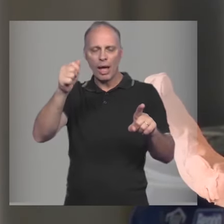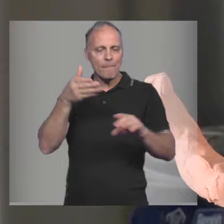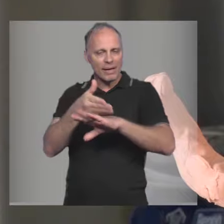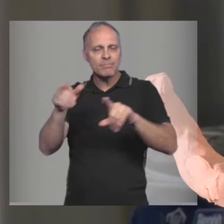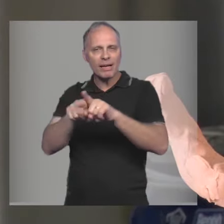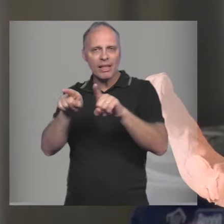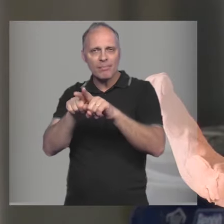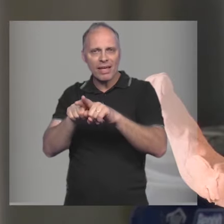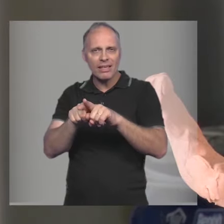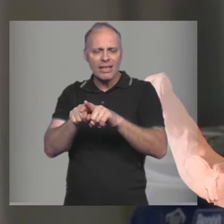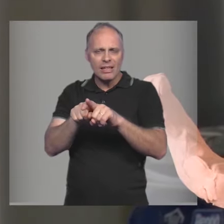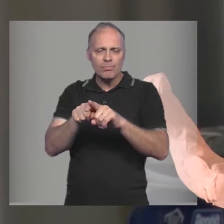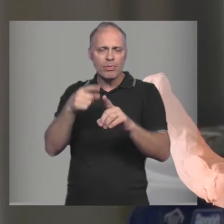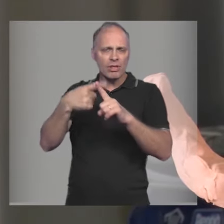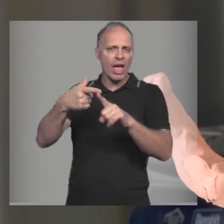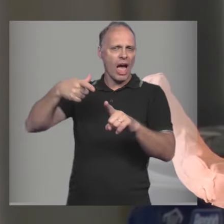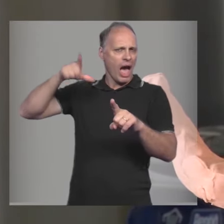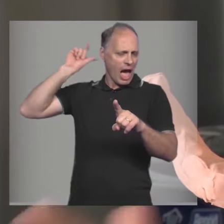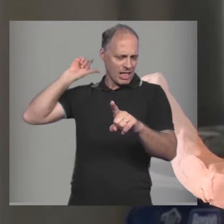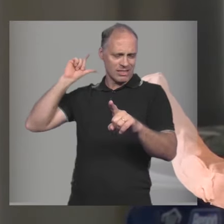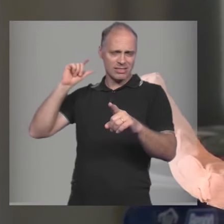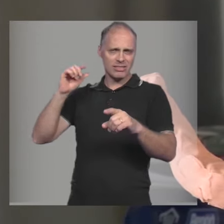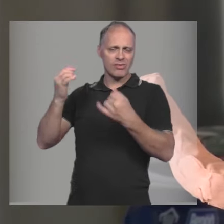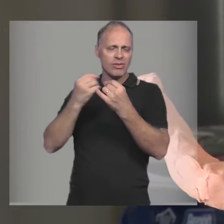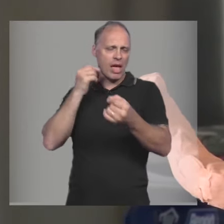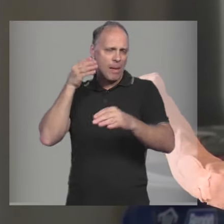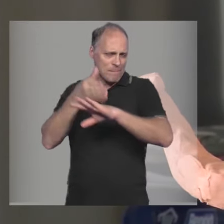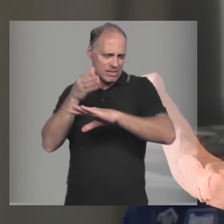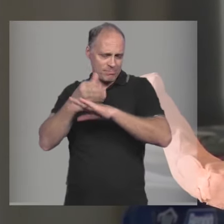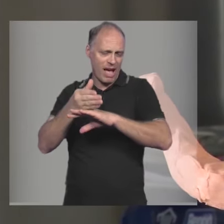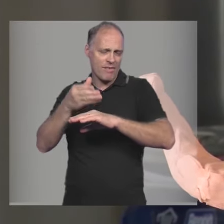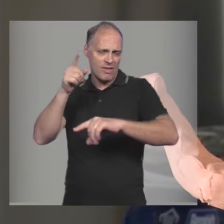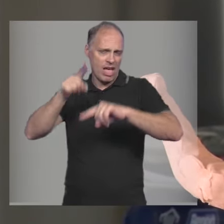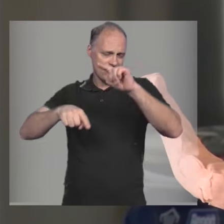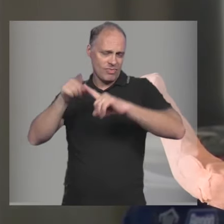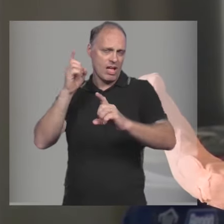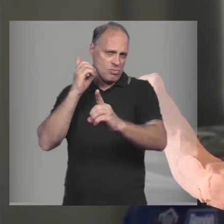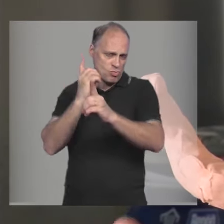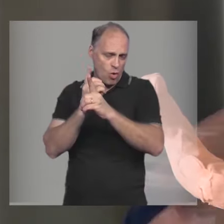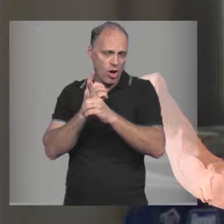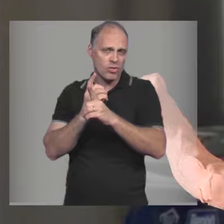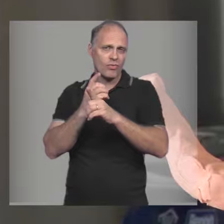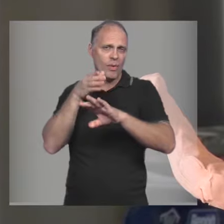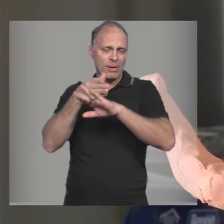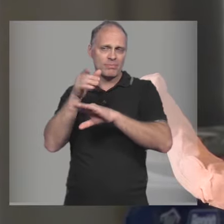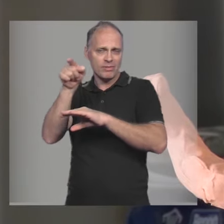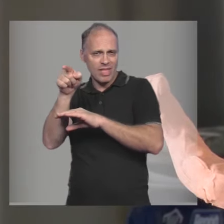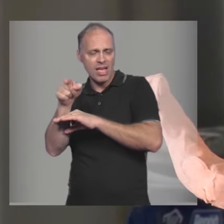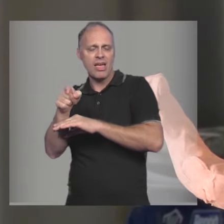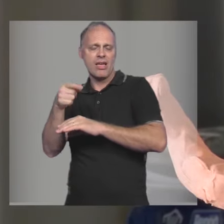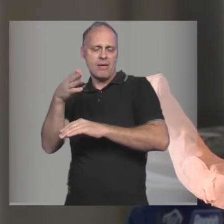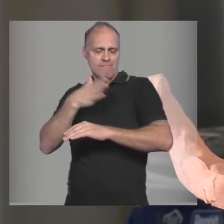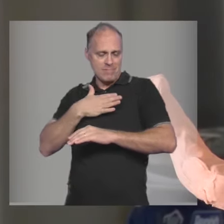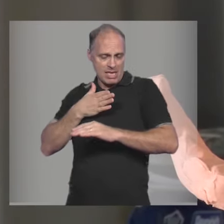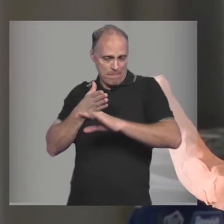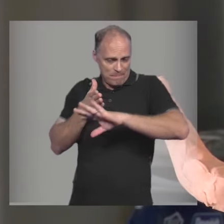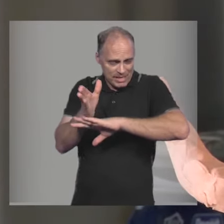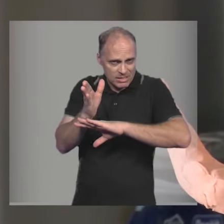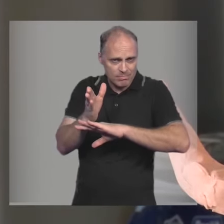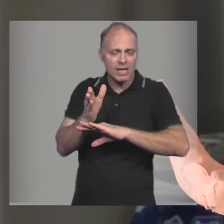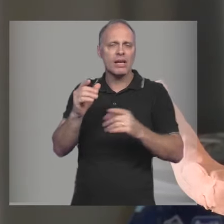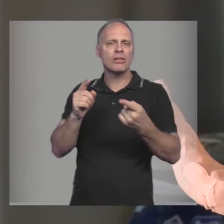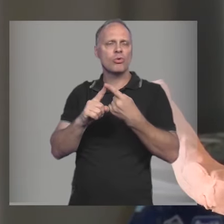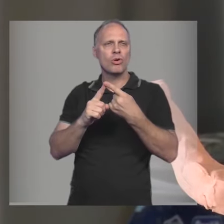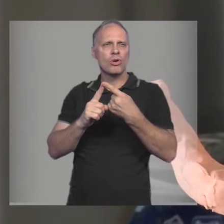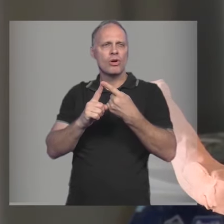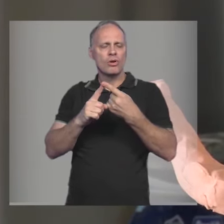porque antes ela, até então, grandes eventos que ela tinha participado tinham sido com participações minhas em eventos que a MTV